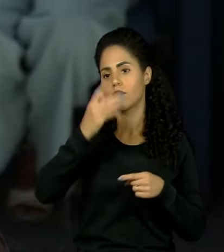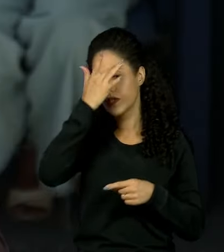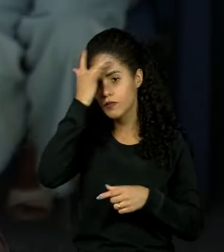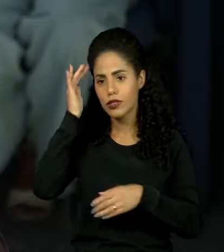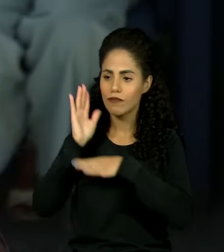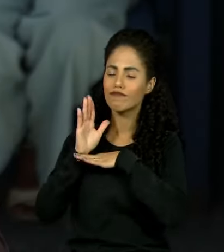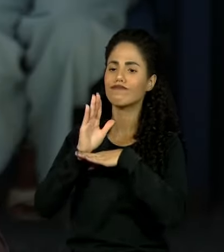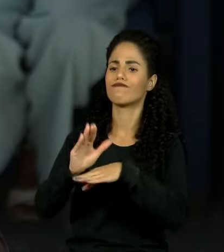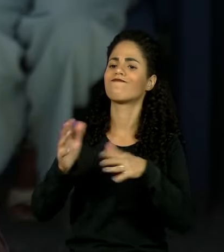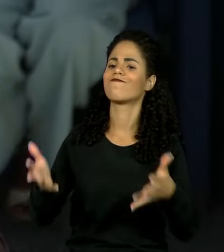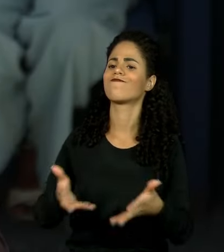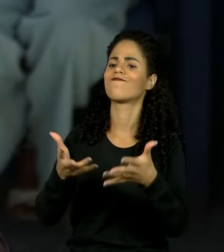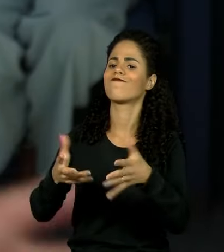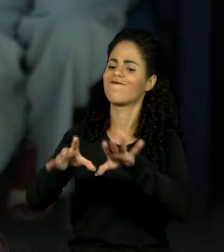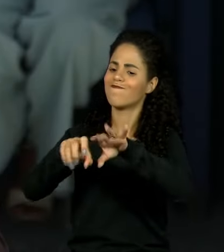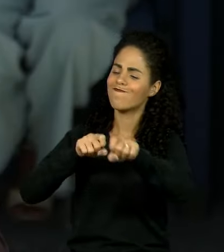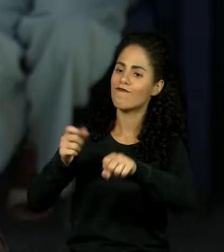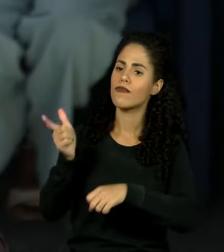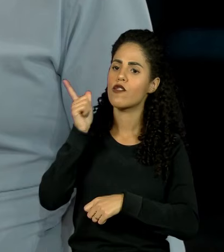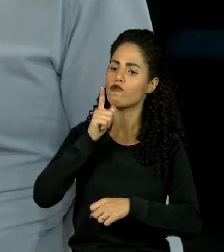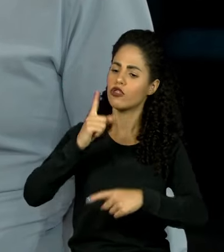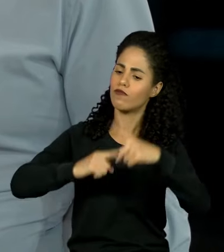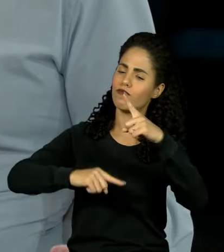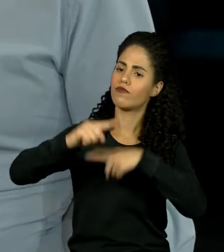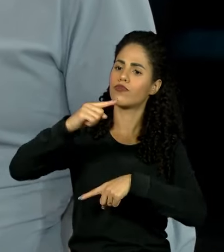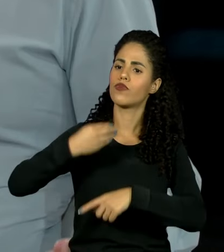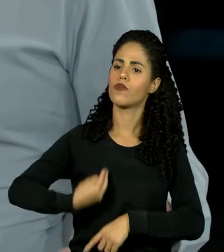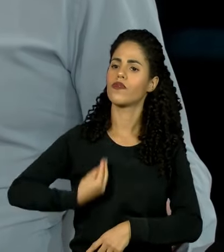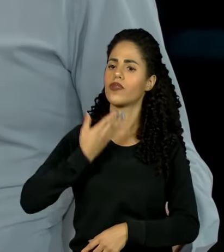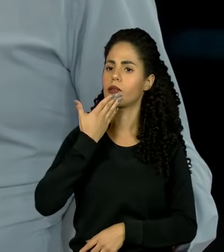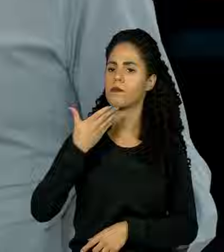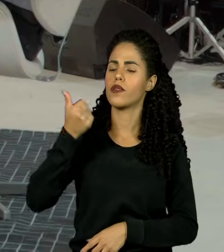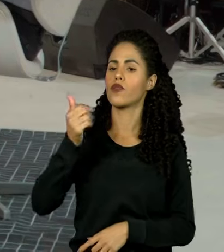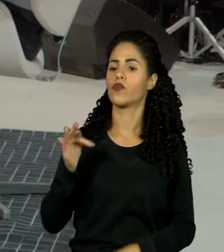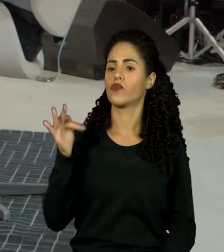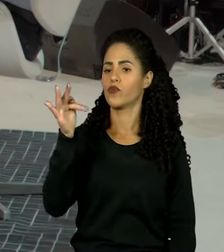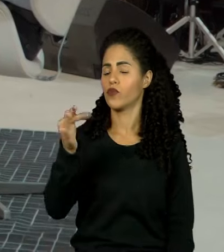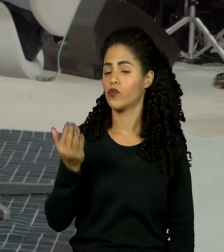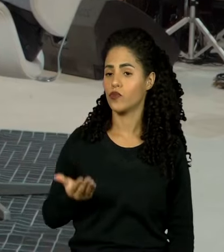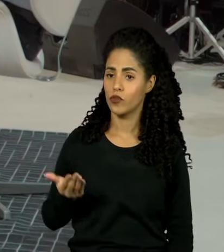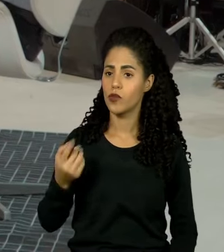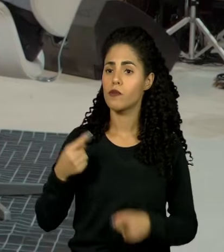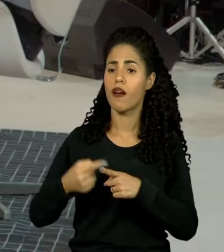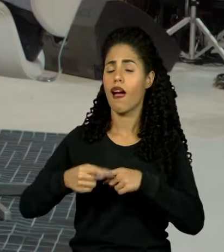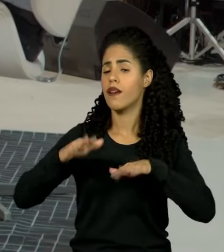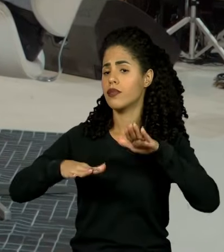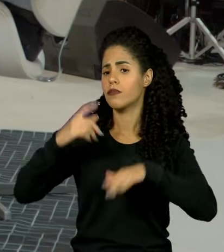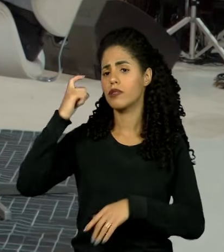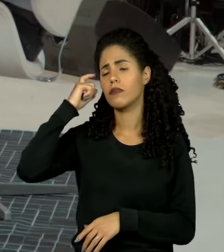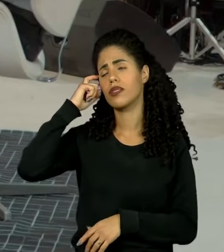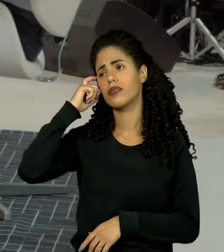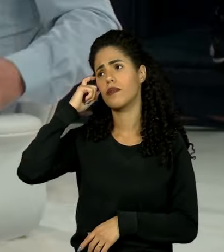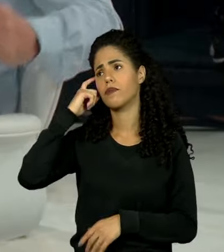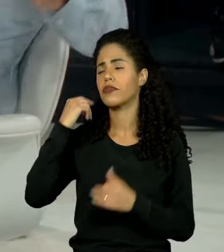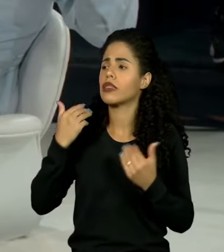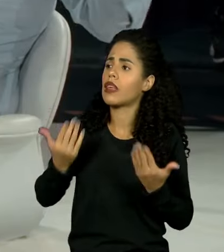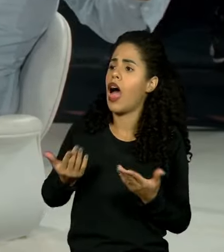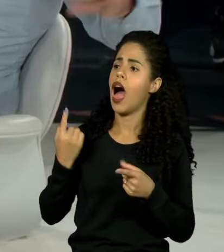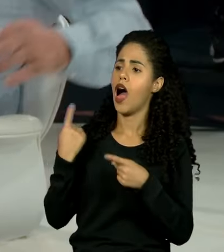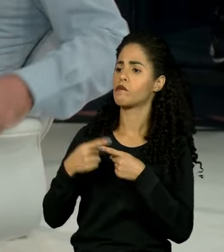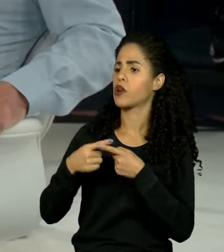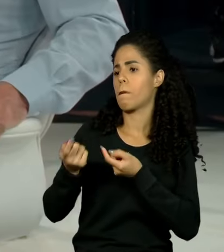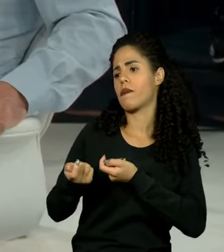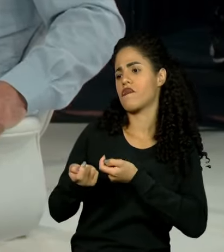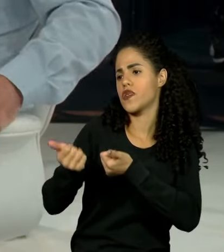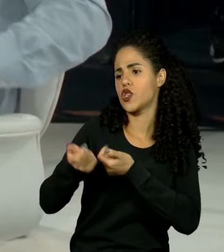ferramentas para dar instrumentos para que ele possa conseguir uma vida melhor Às vezes as pessoas falam assim não porque faz o benefício